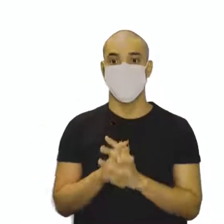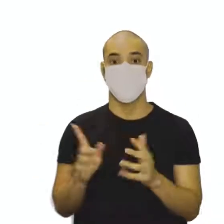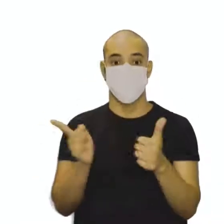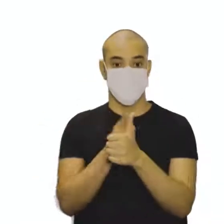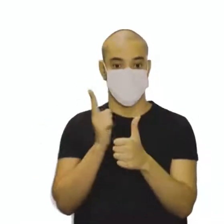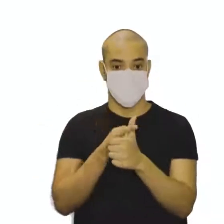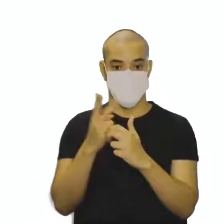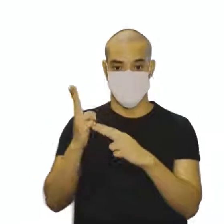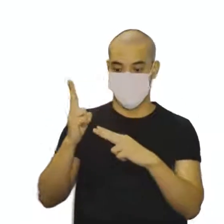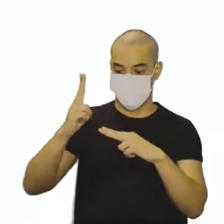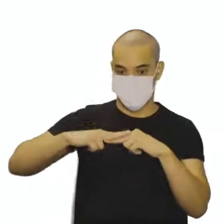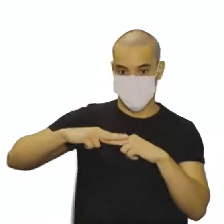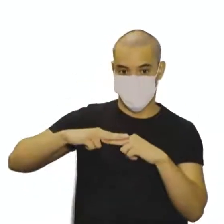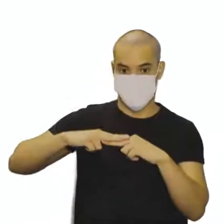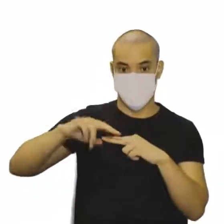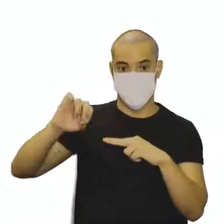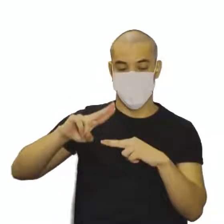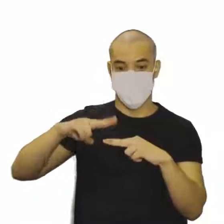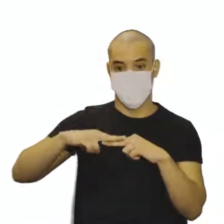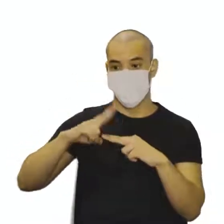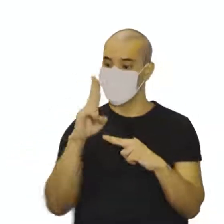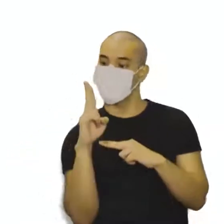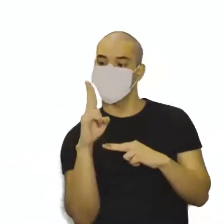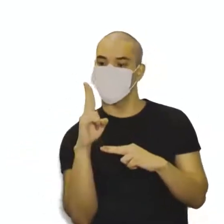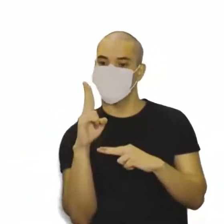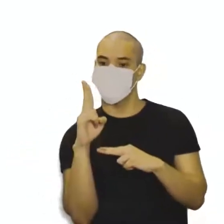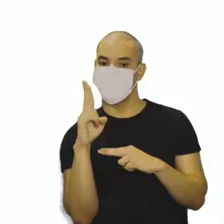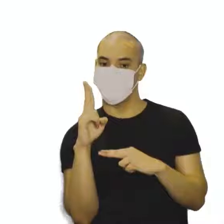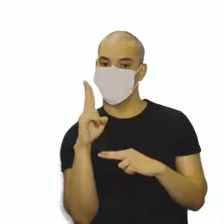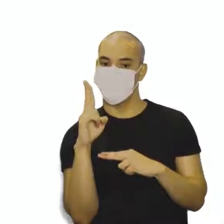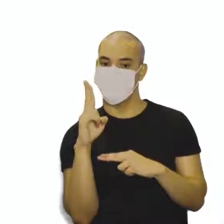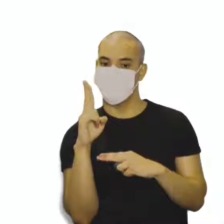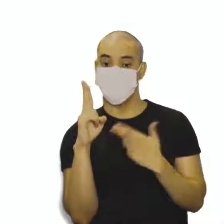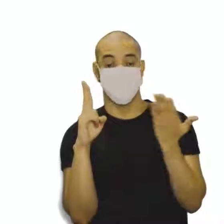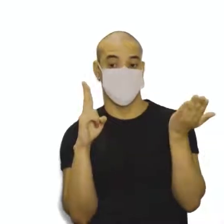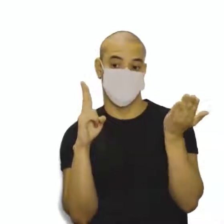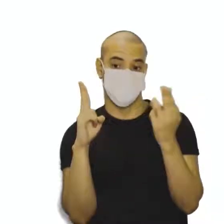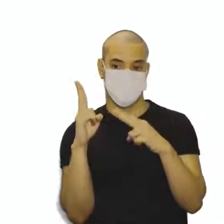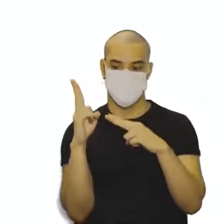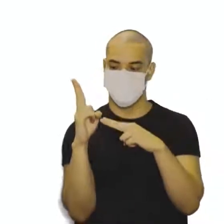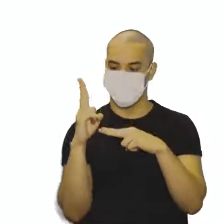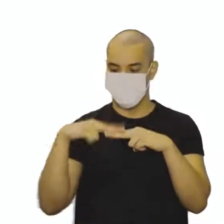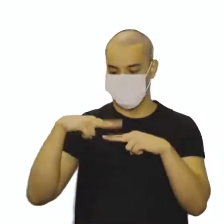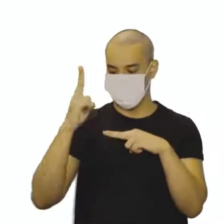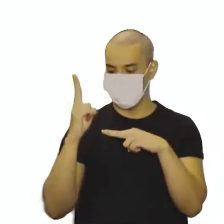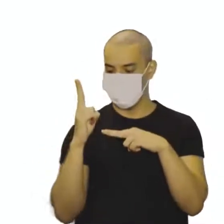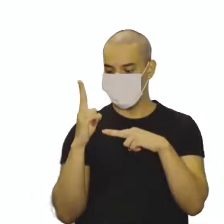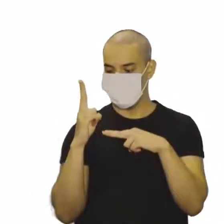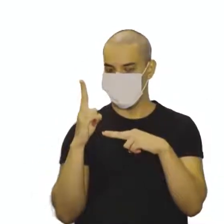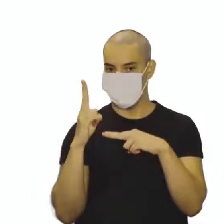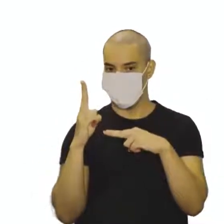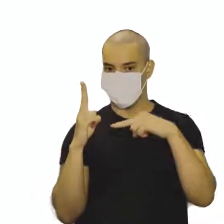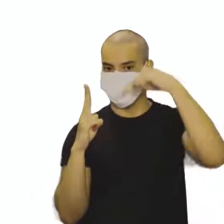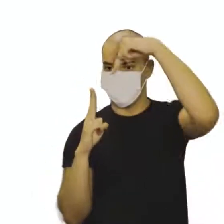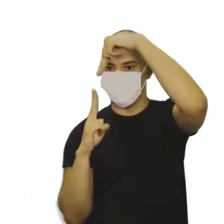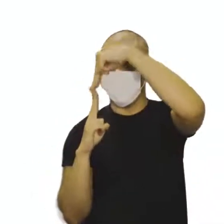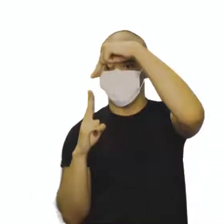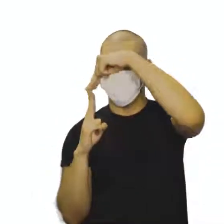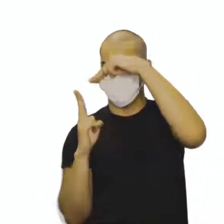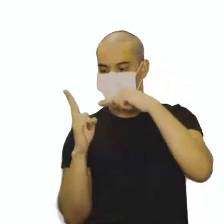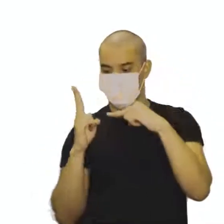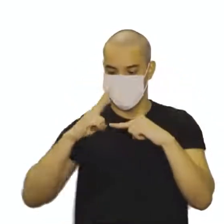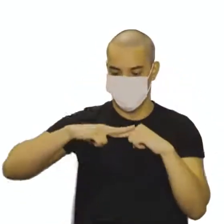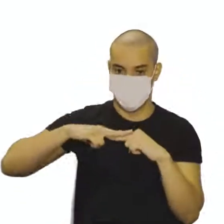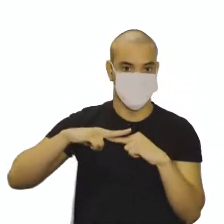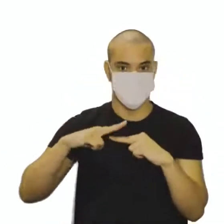fecha a chave. Situação 2, faz o quê? Abre a chave, tá bom? Então, se eu deixar o circuito aberto, eu